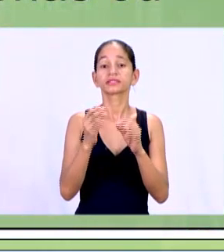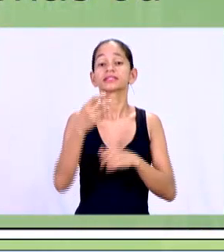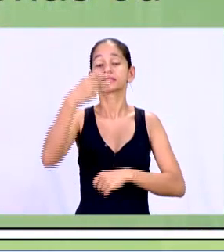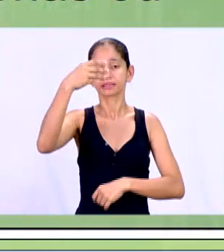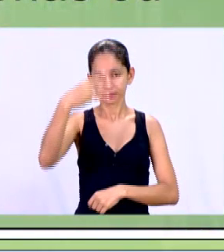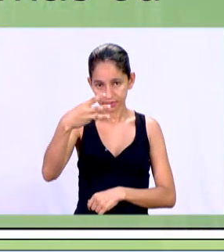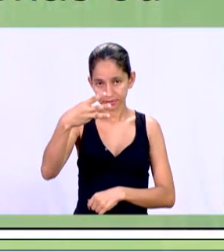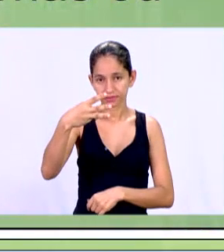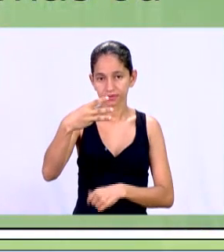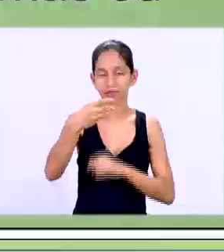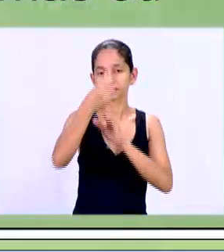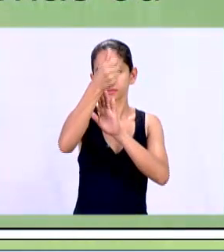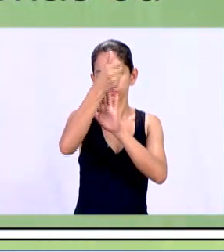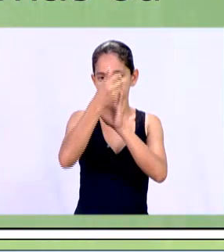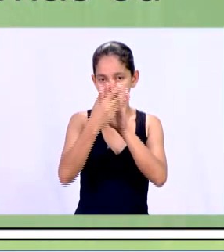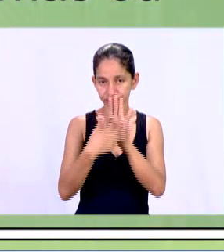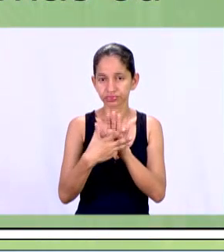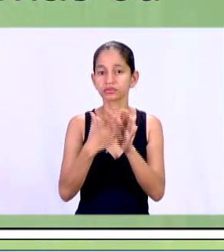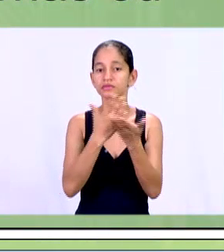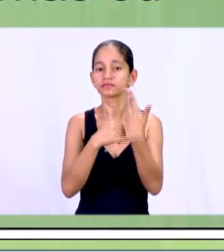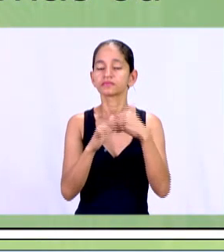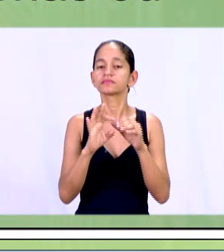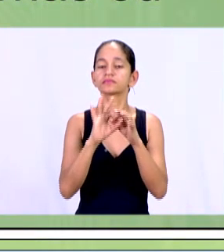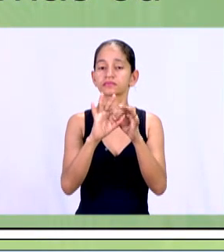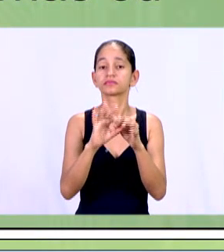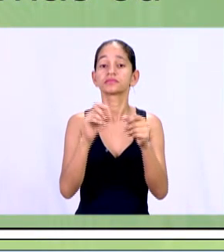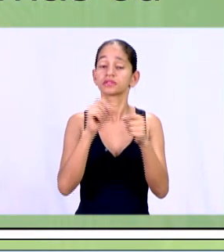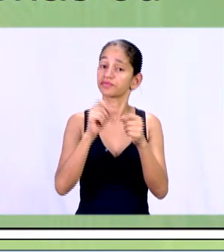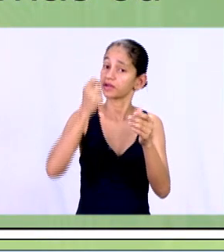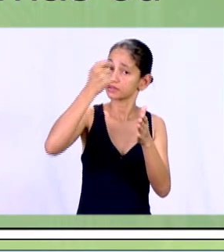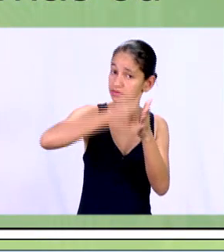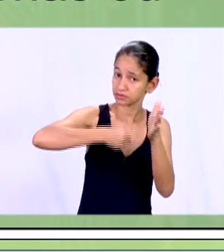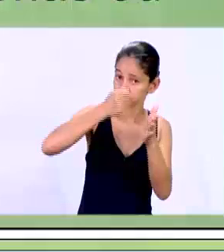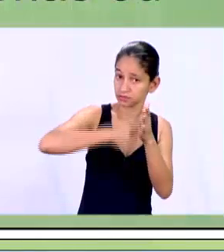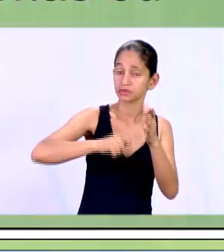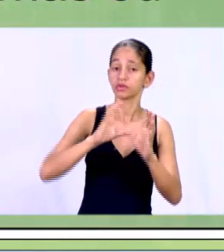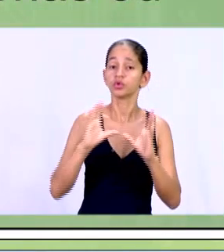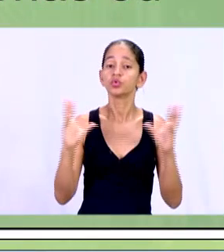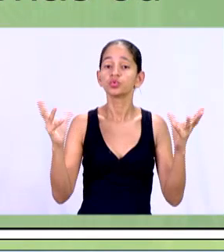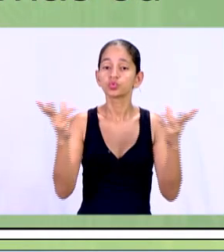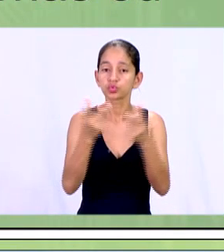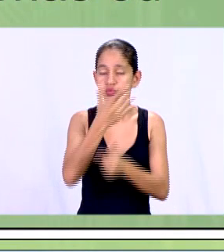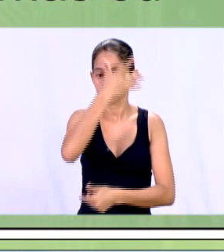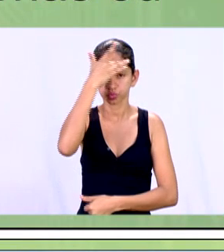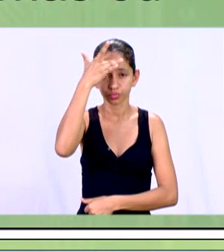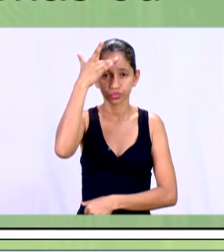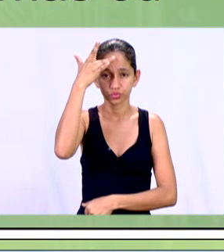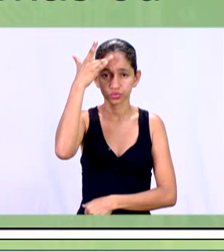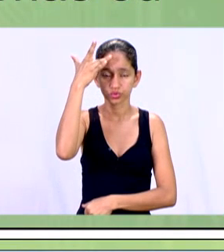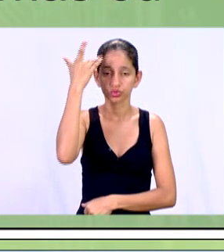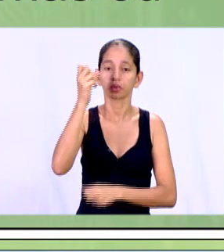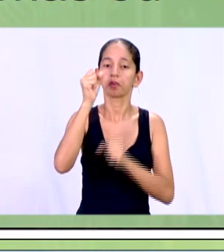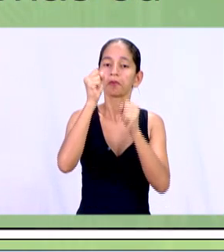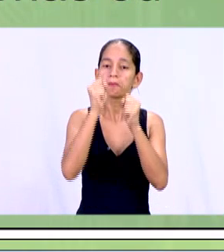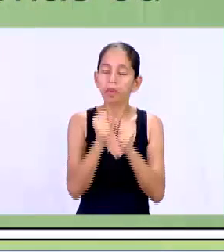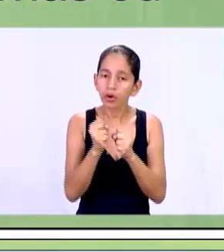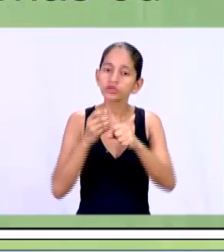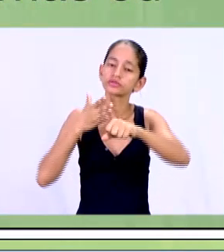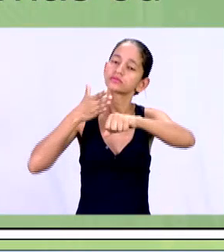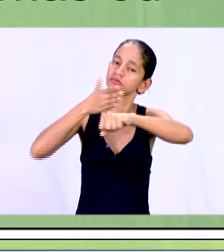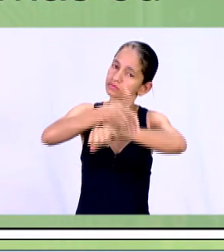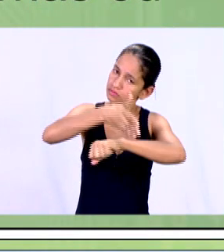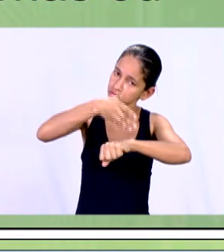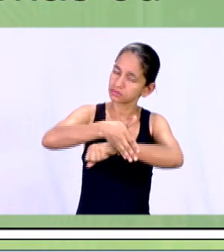traz 3 questões básicas, né? Ela defende que todas as pessoas podem participar